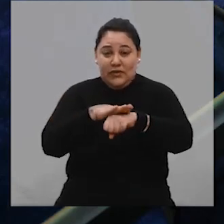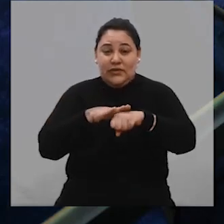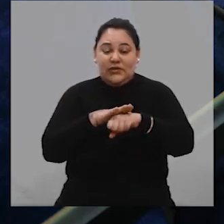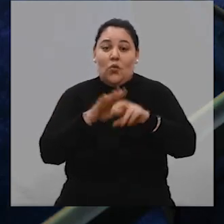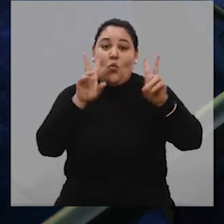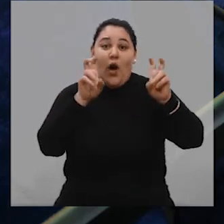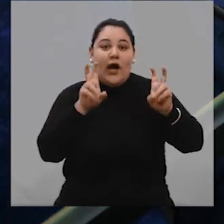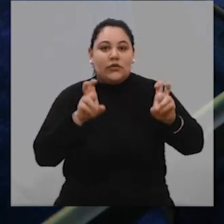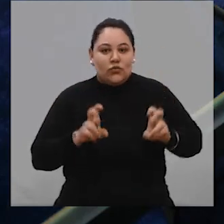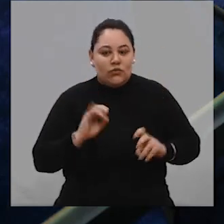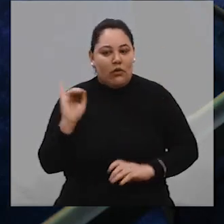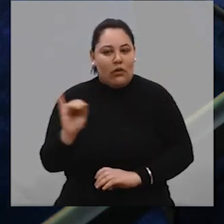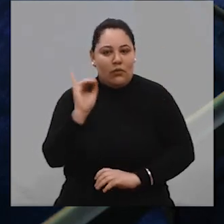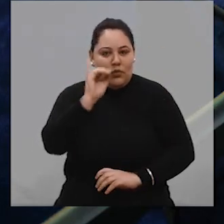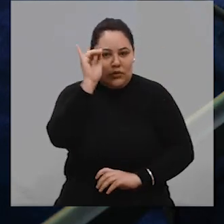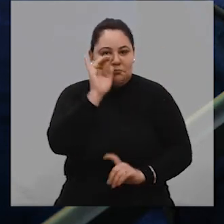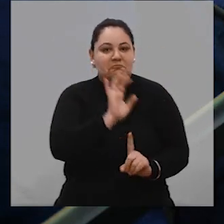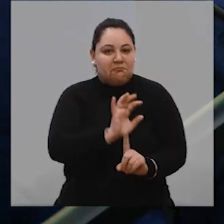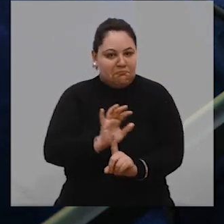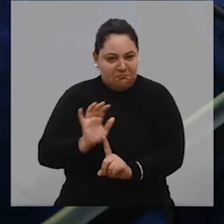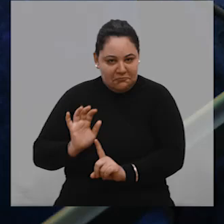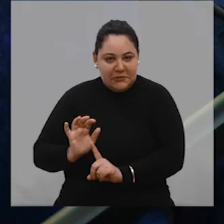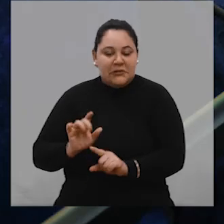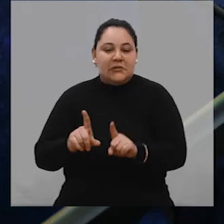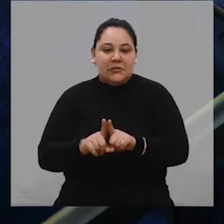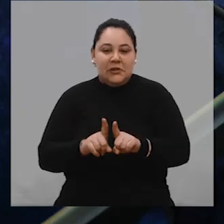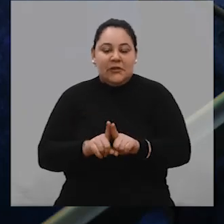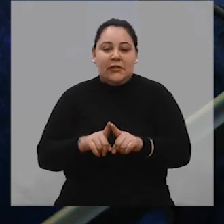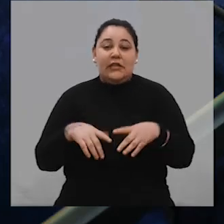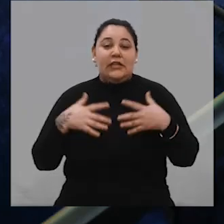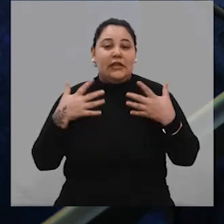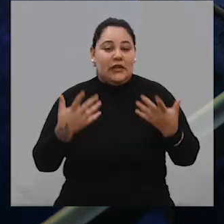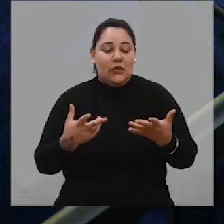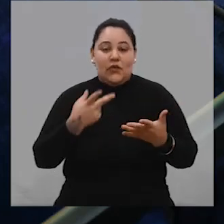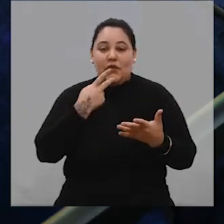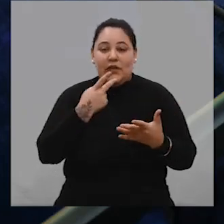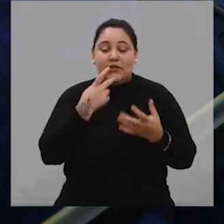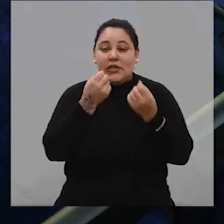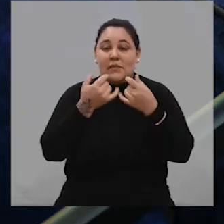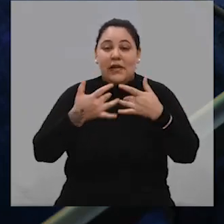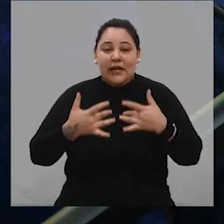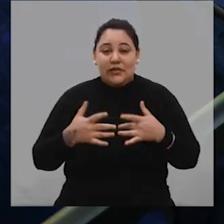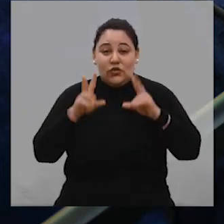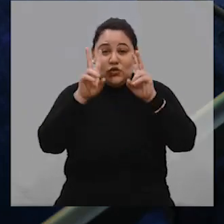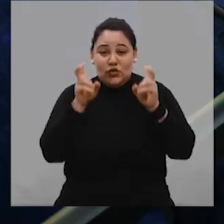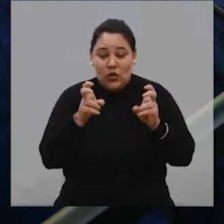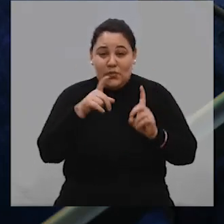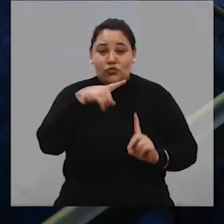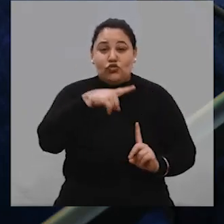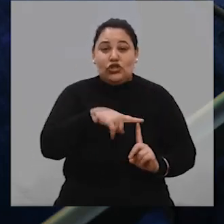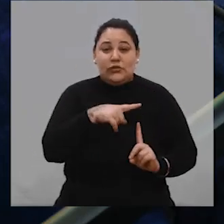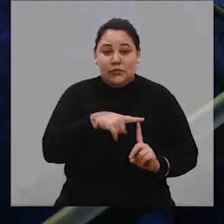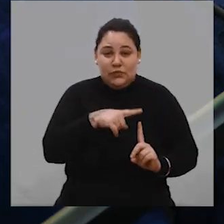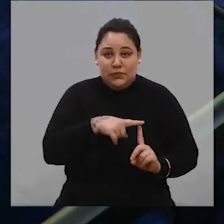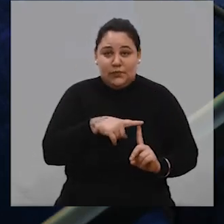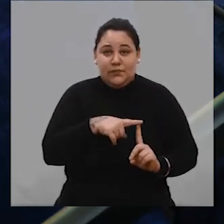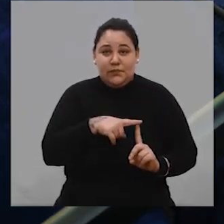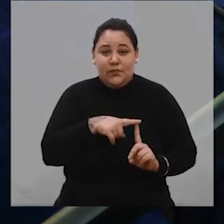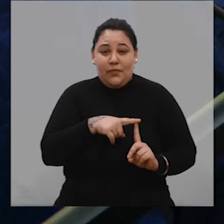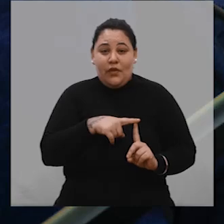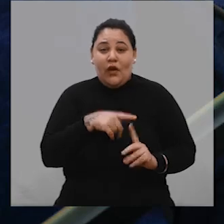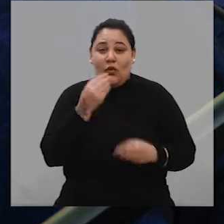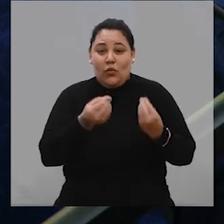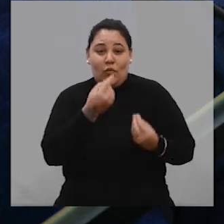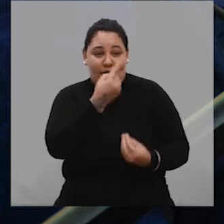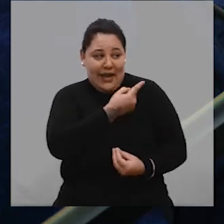assunto tão relevante, de extrema importância. Então, falando um pouquinho sobre os tipos de hepatite, como a Leonora